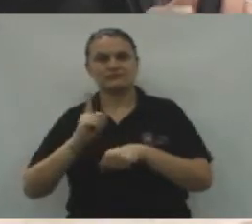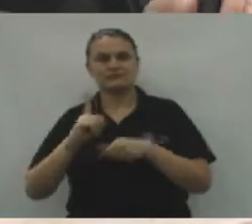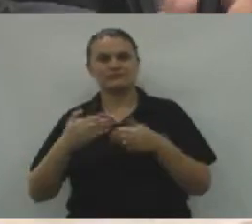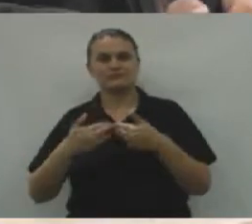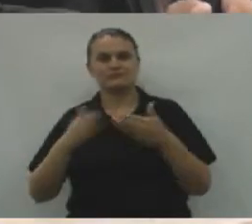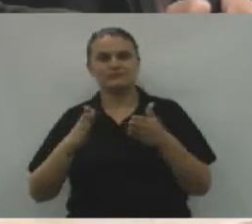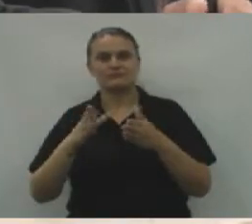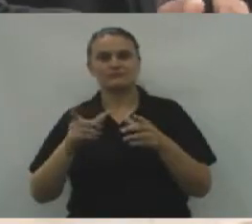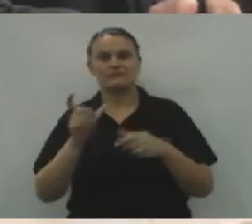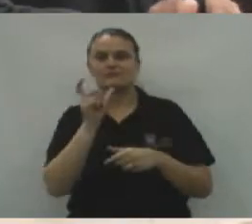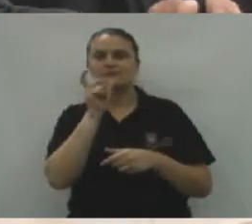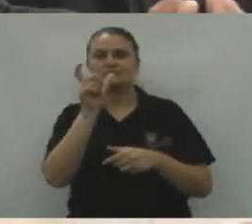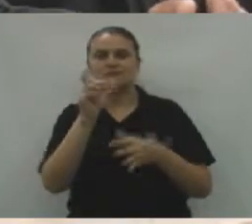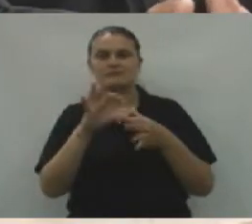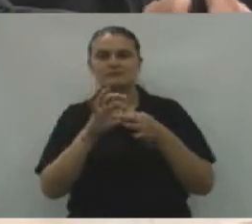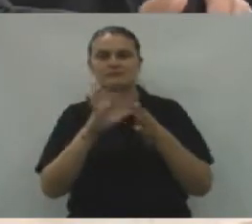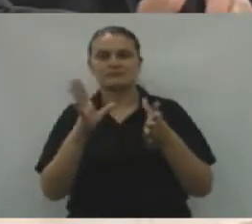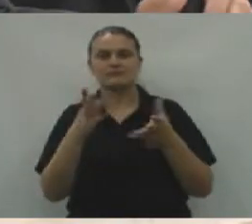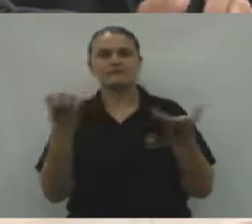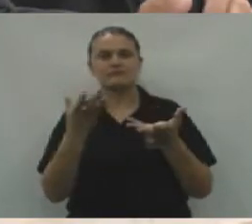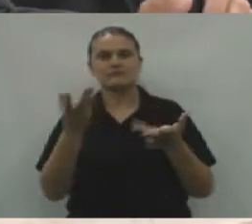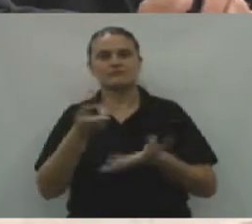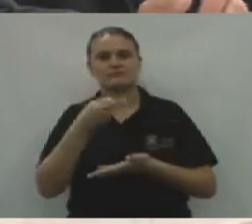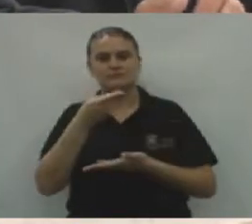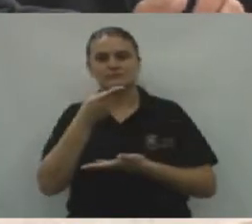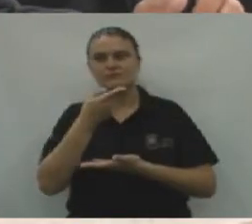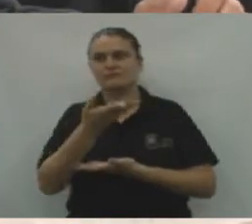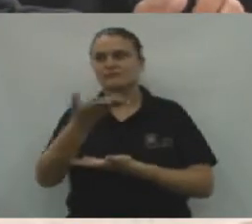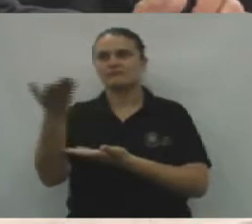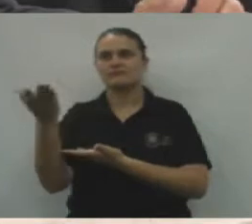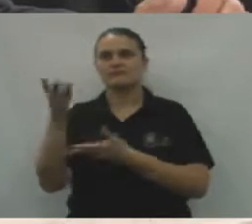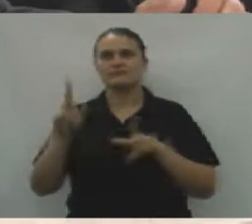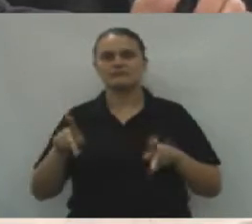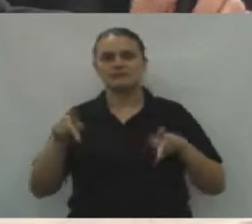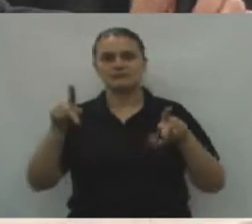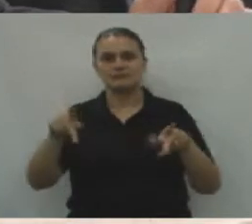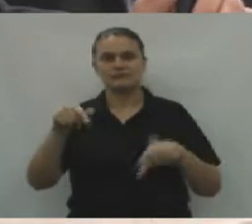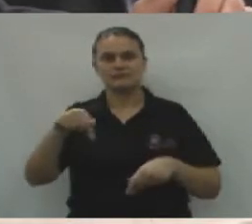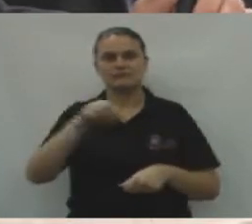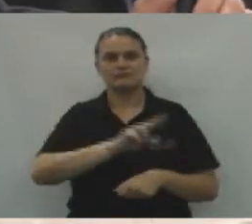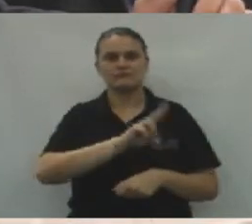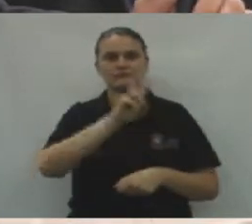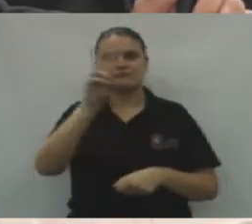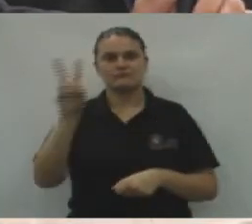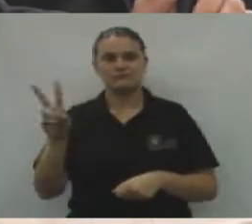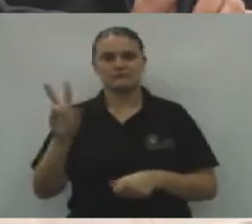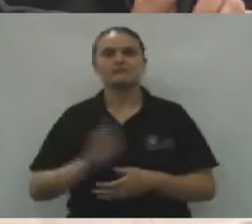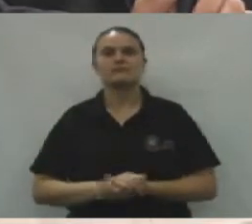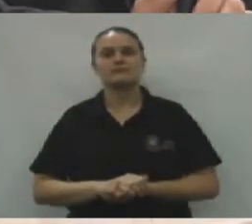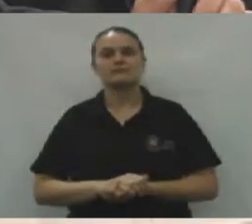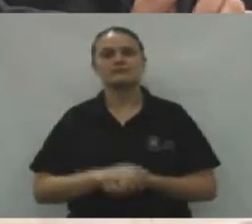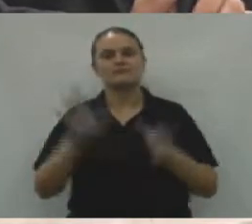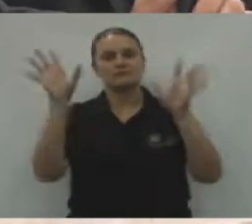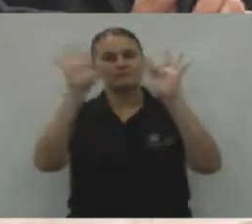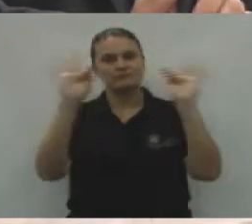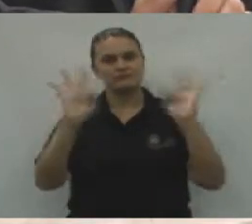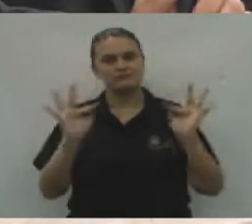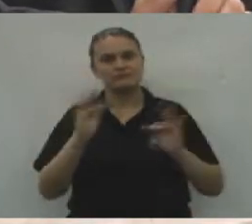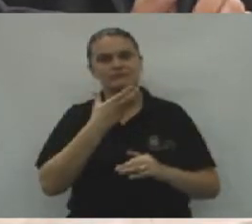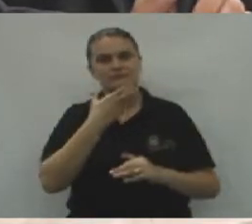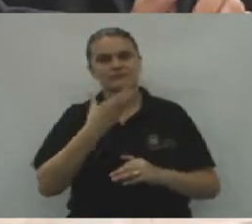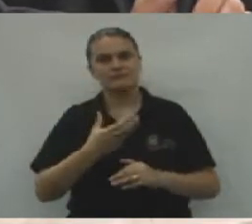a palavra livre. E quero desejar aqui a toda a população de União da Vitória um Feliz Natal,